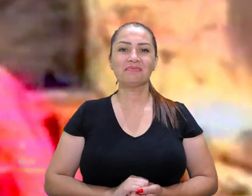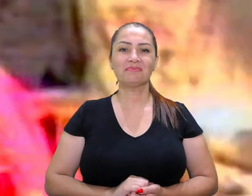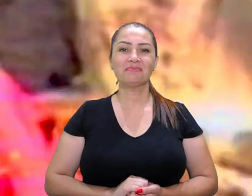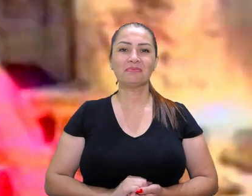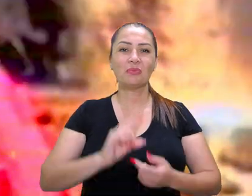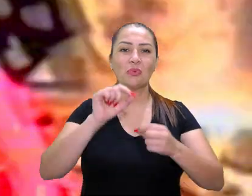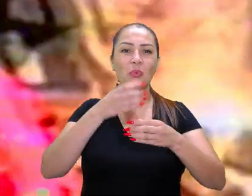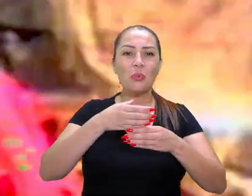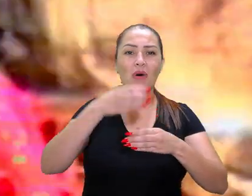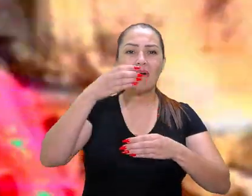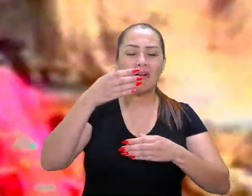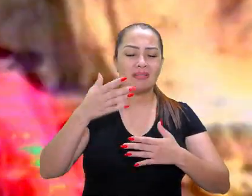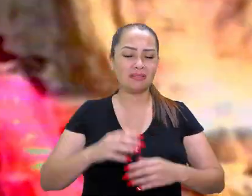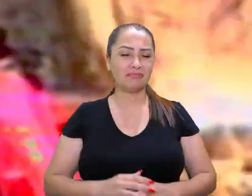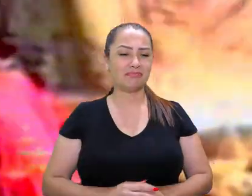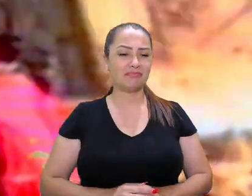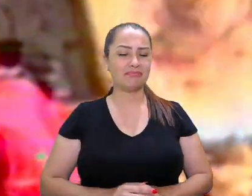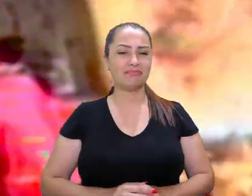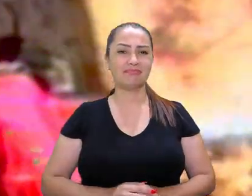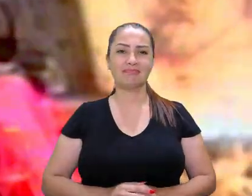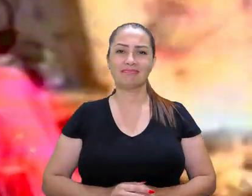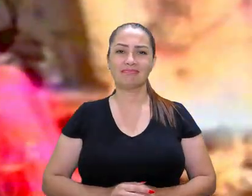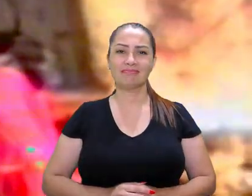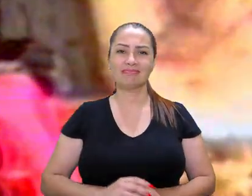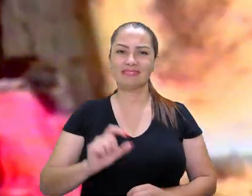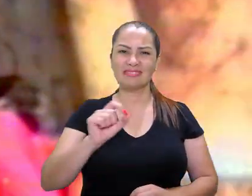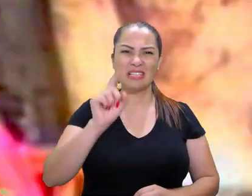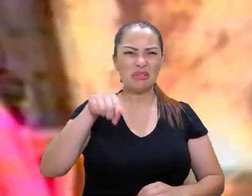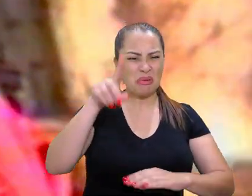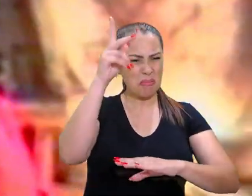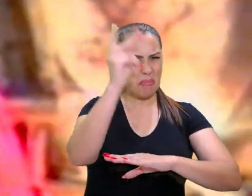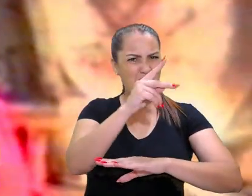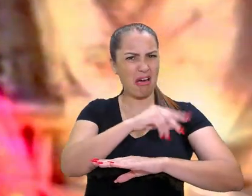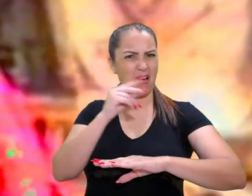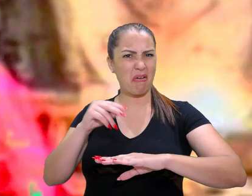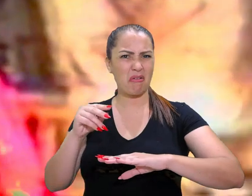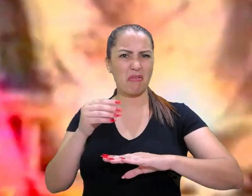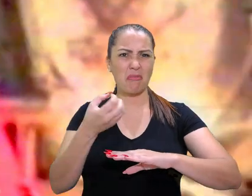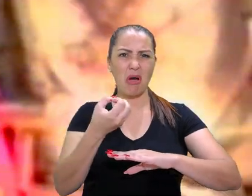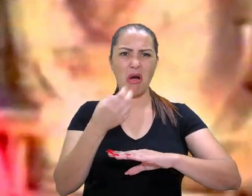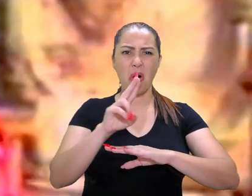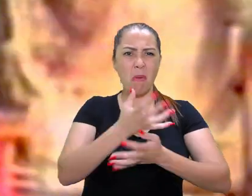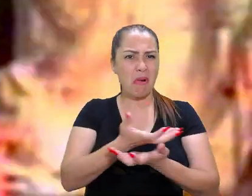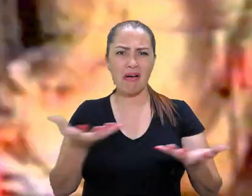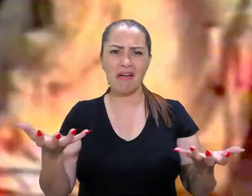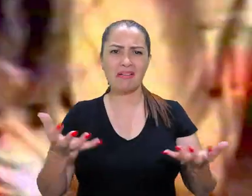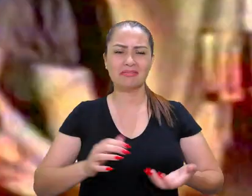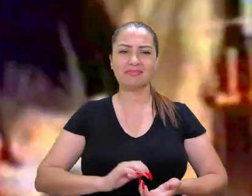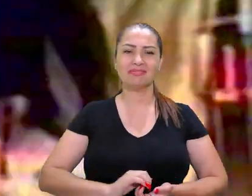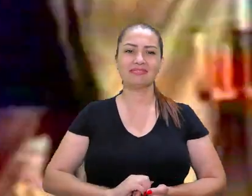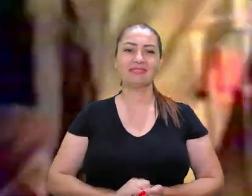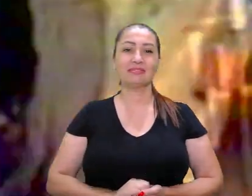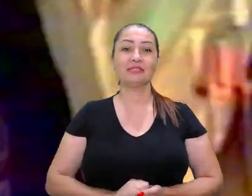2 latas de pia. Ei! Isso é uma macumba ou é um banquete? E Zefia,